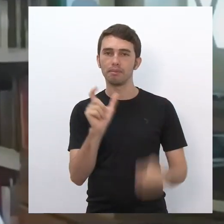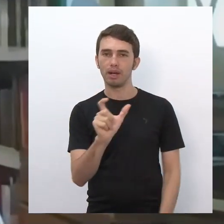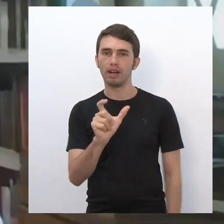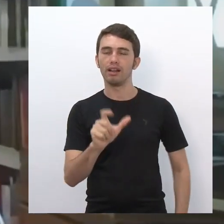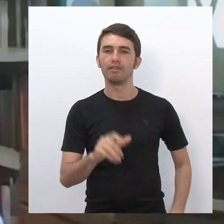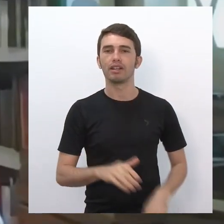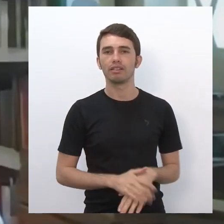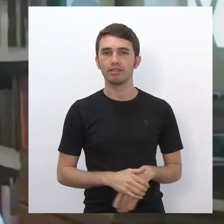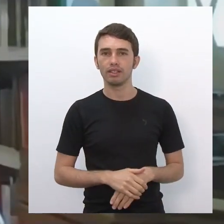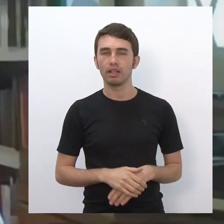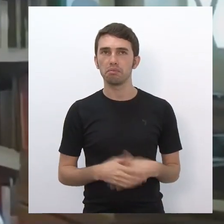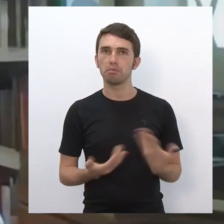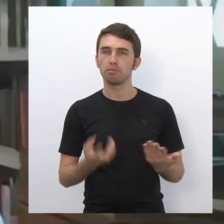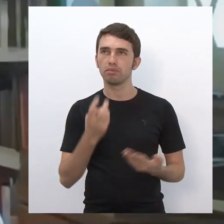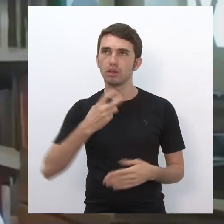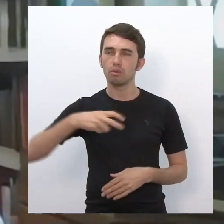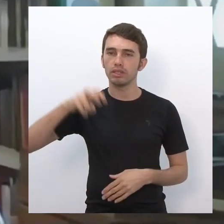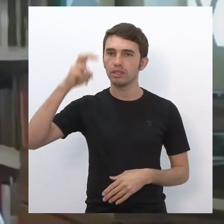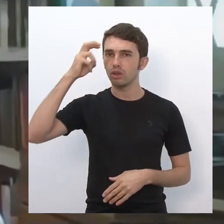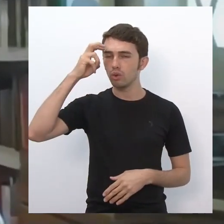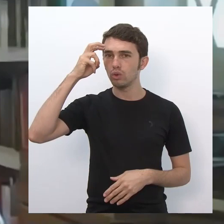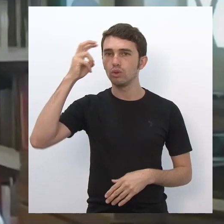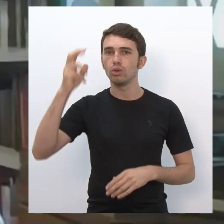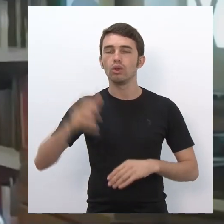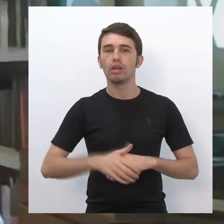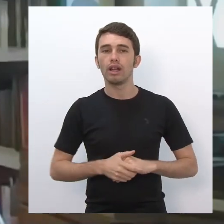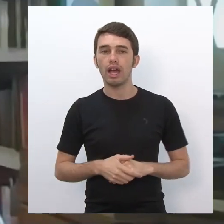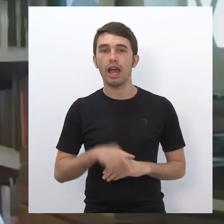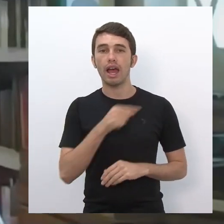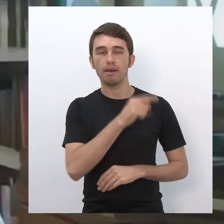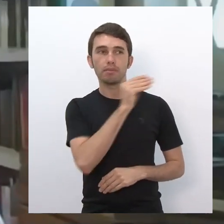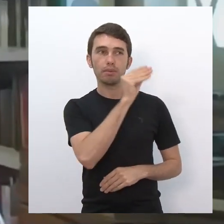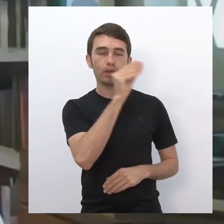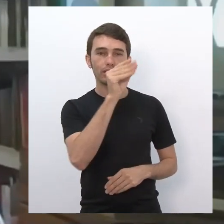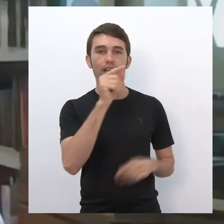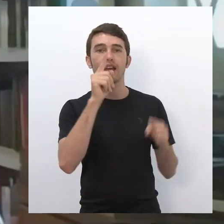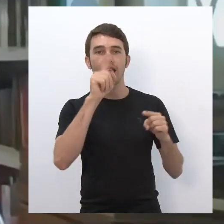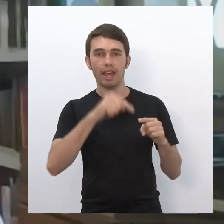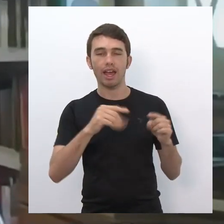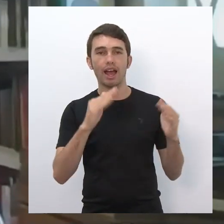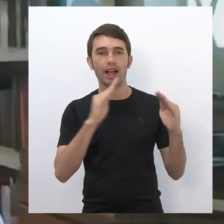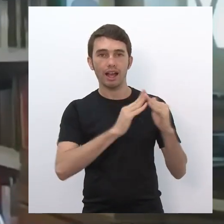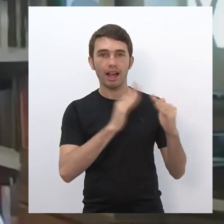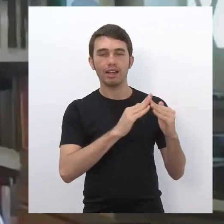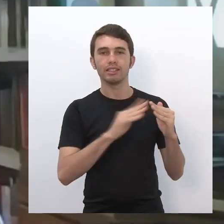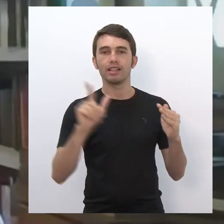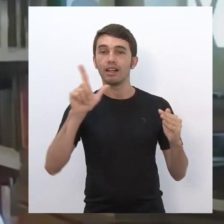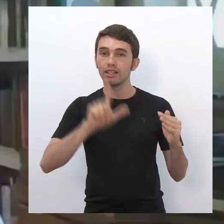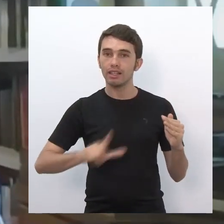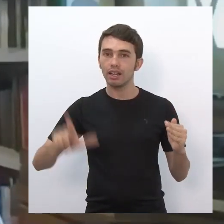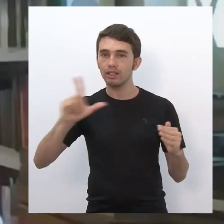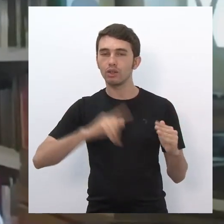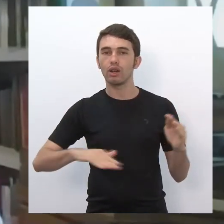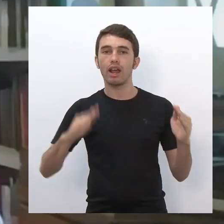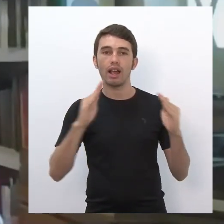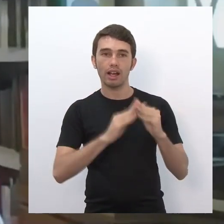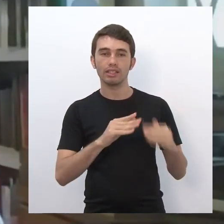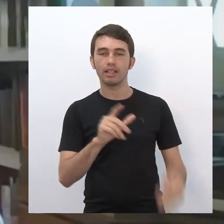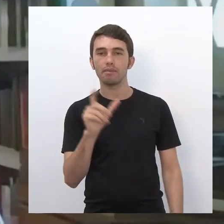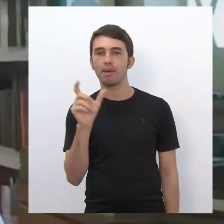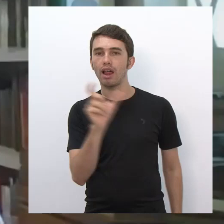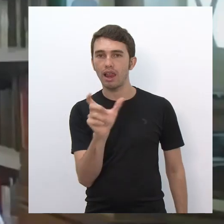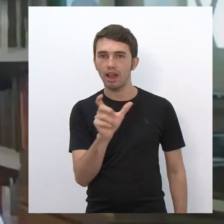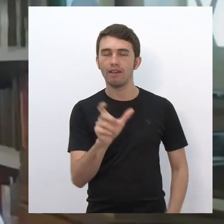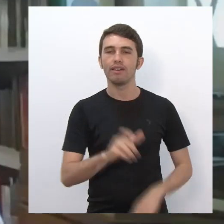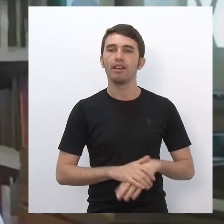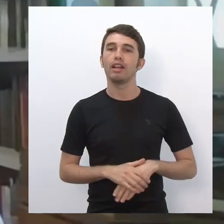vista cultural, né, a biblioteca é a casa da literatura, é a casa da palavra, é o local onde